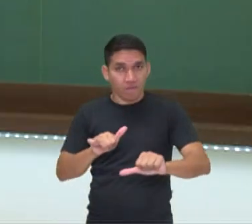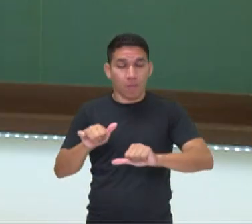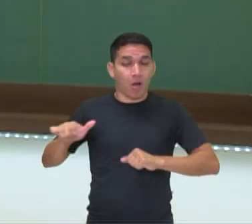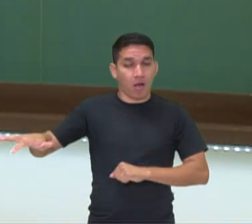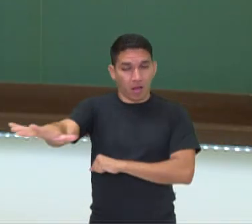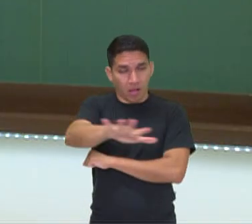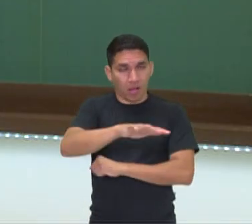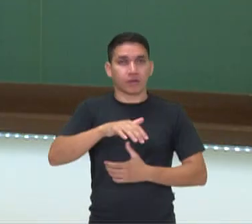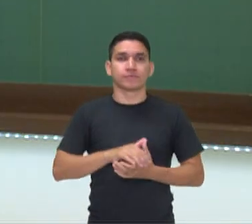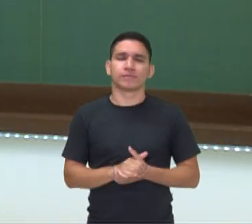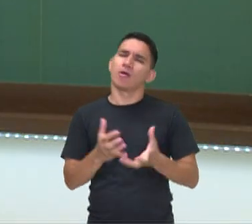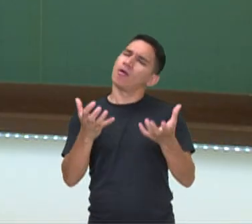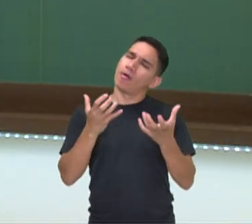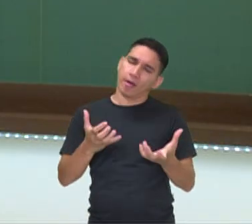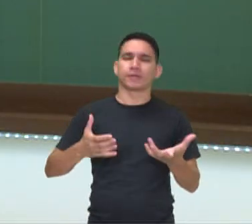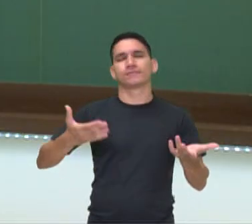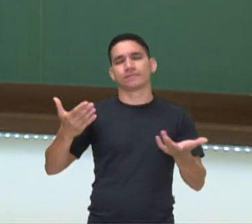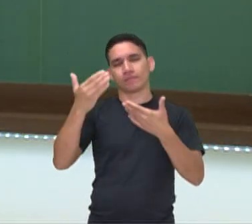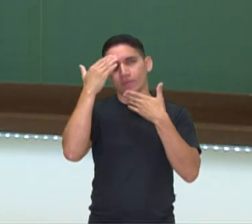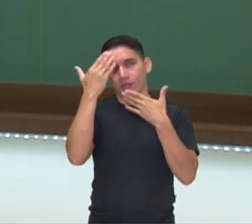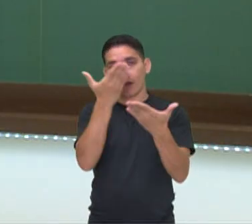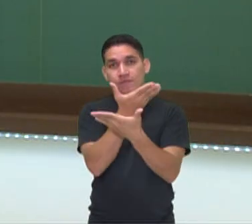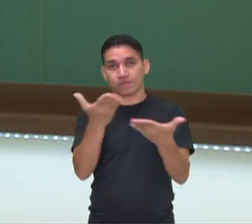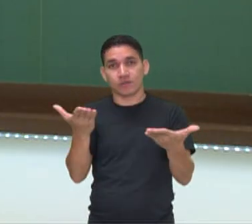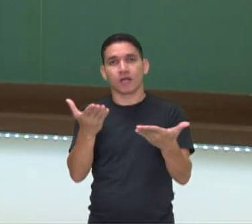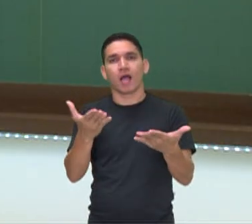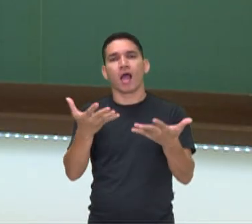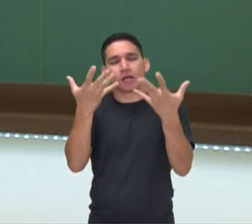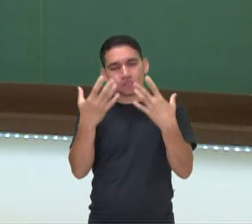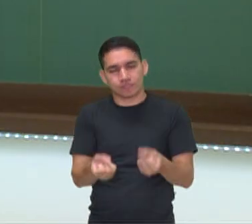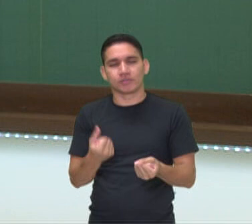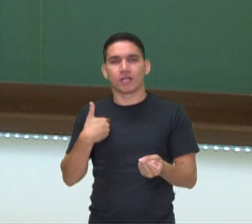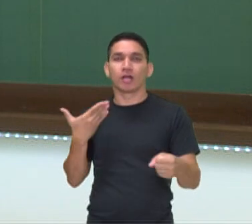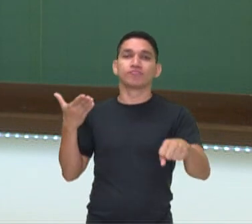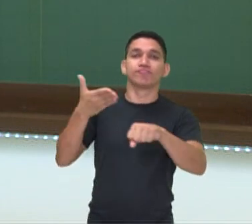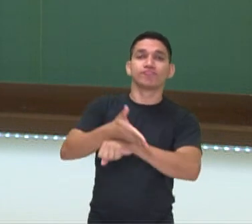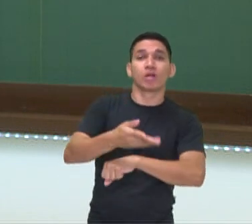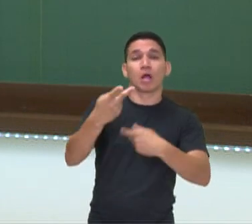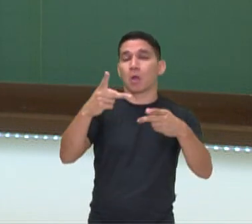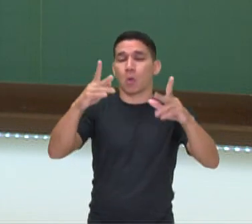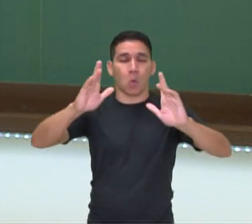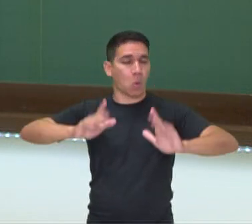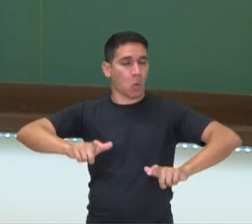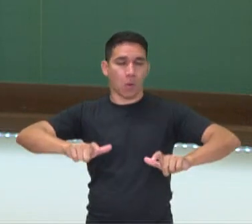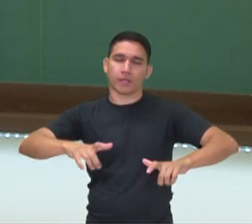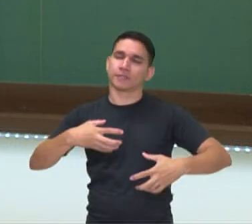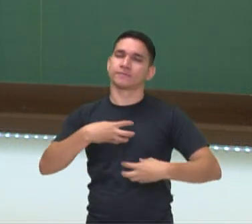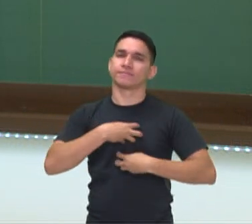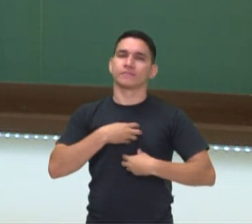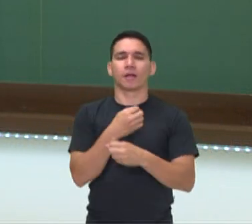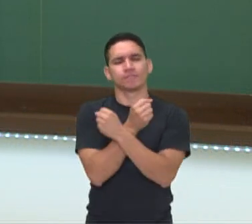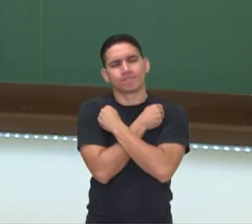Quero muito agradecer a você por permitir a nossa entrada aonde quer que você esteja. Um forte